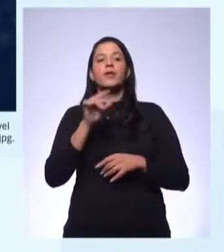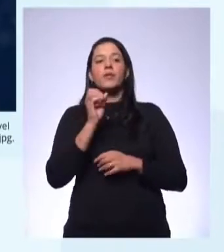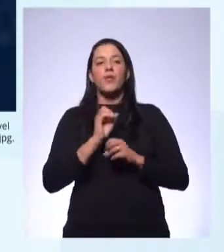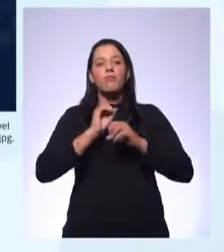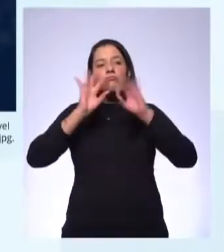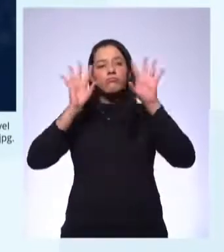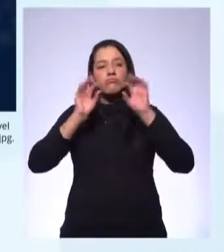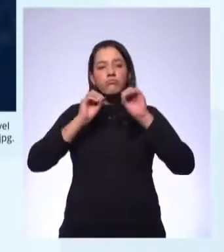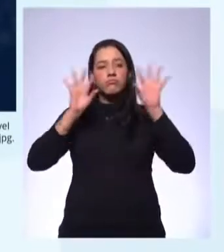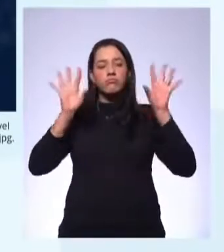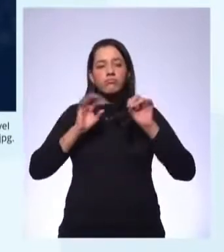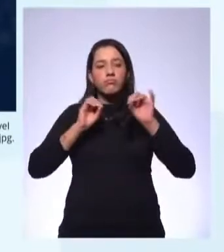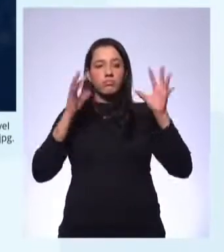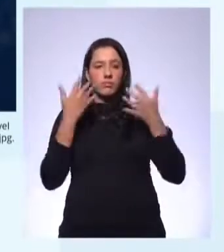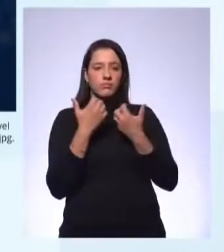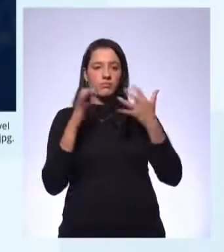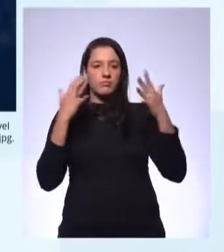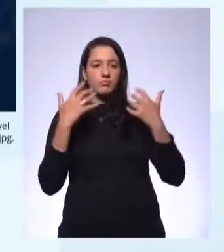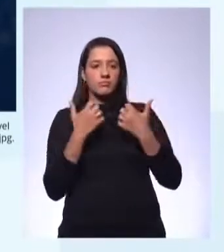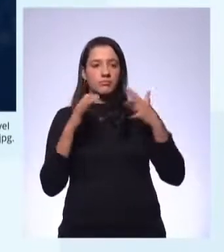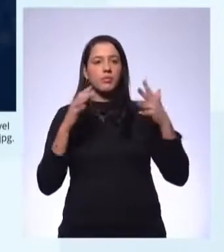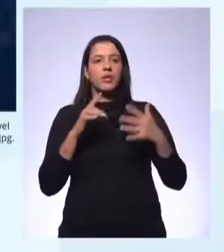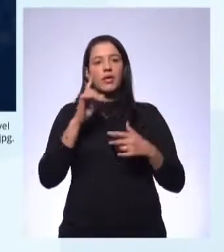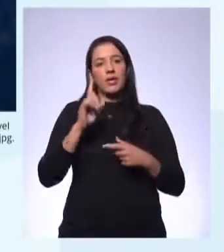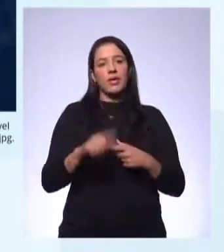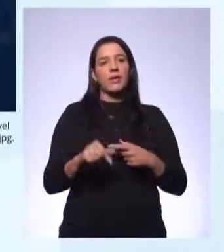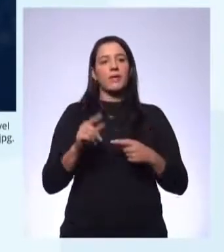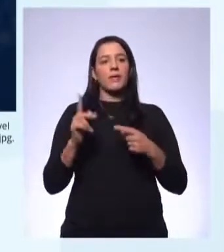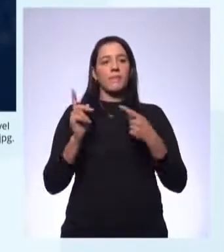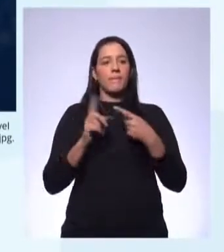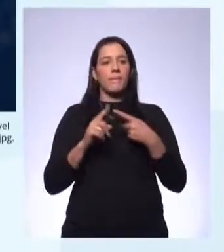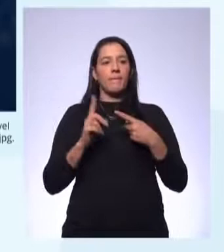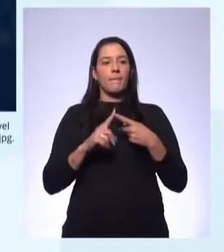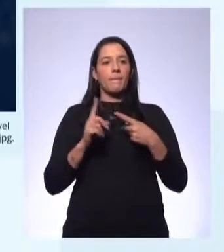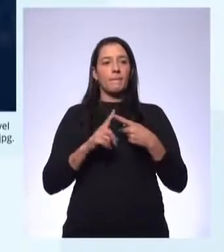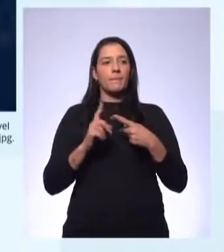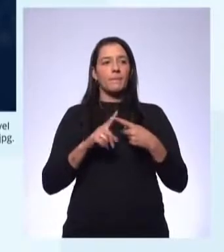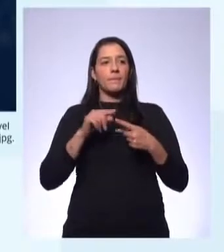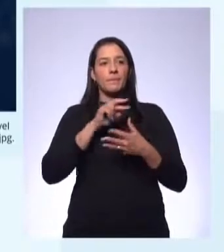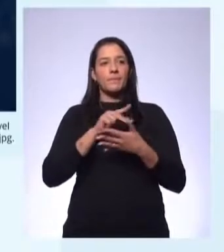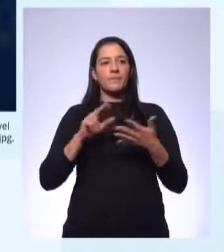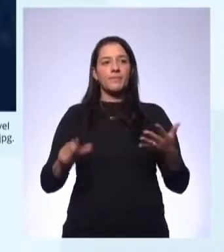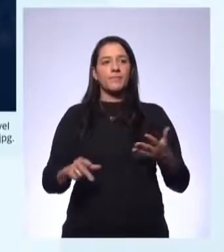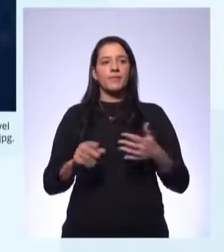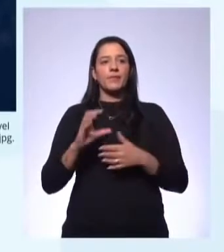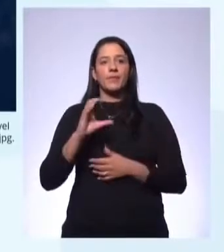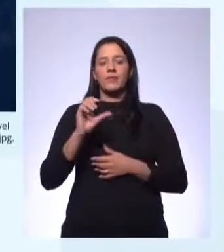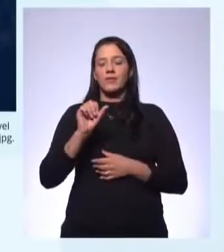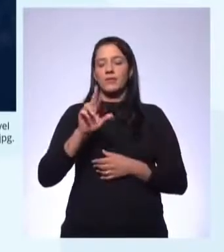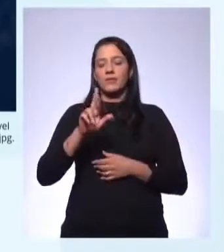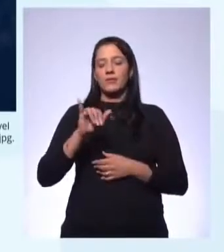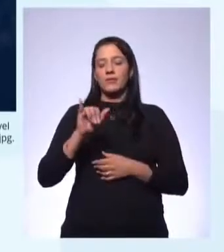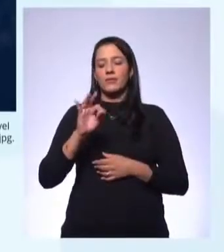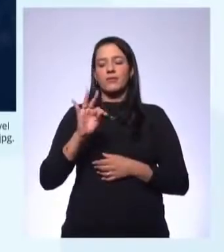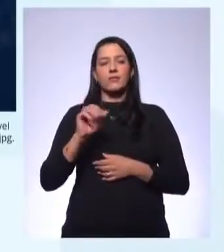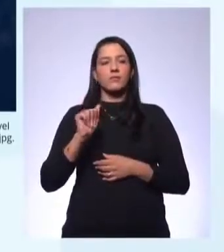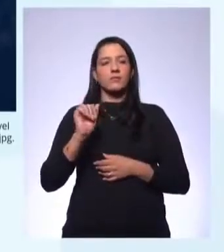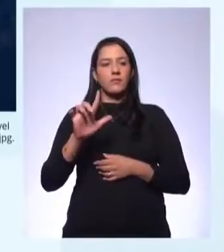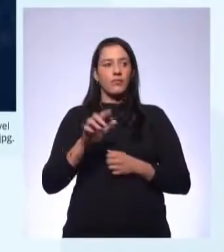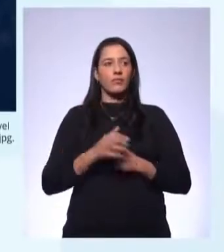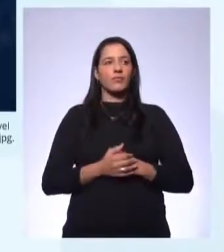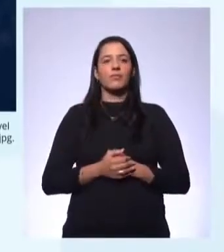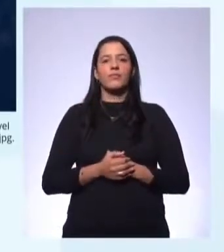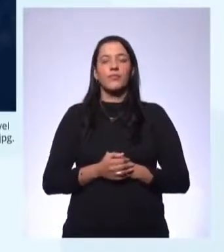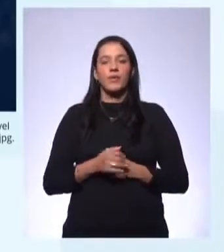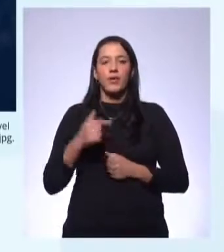da água, aquela forma de floquinho e tal, tipo, como chama lá? Cristalzinho. Né? É um cristalzinho. Eu li